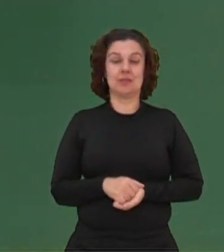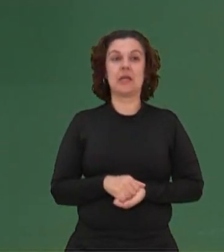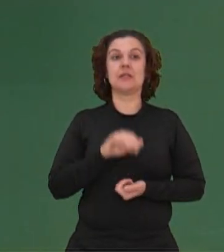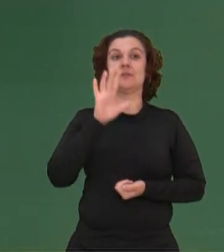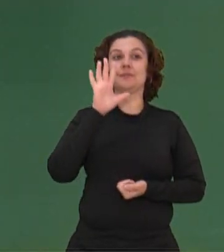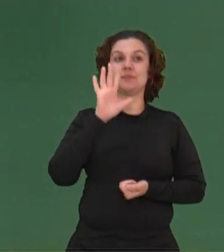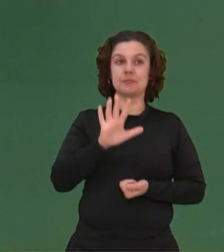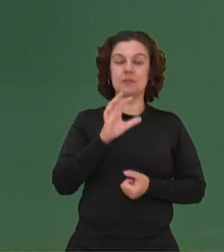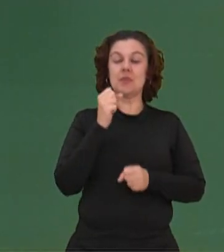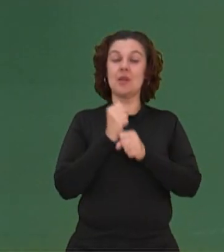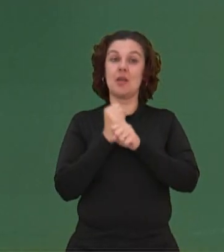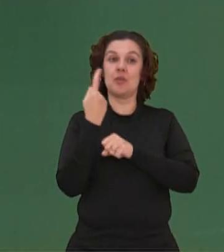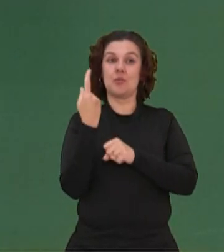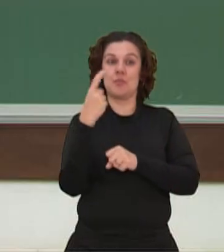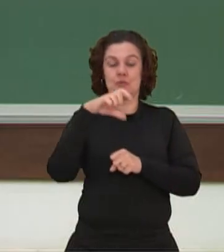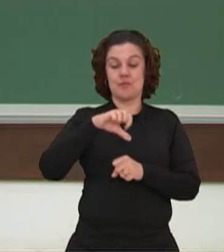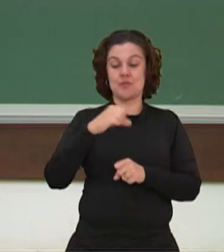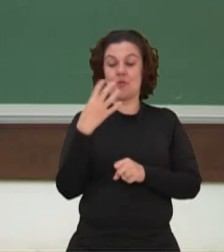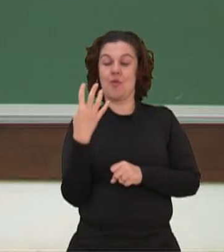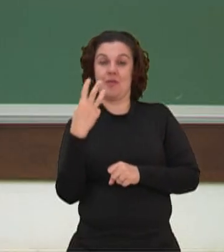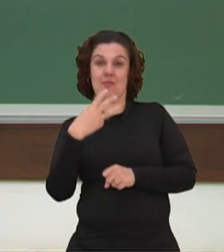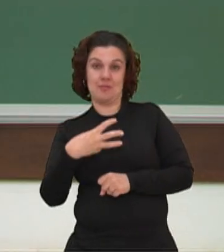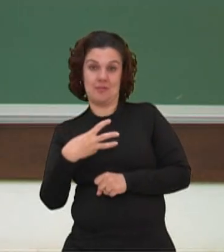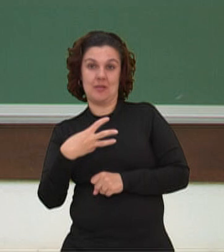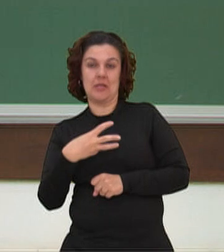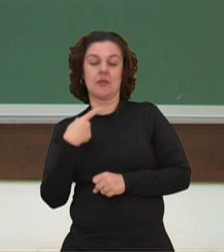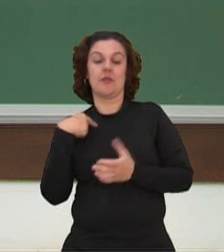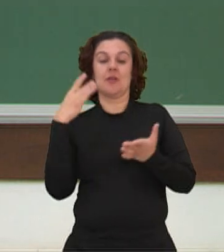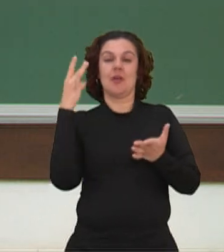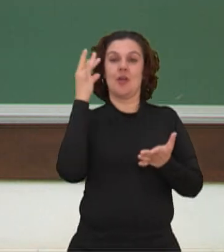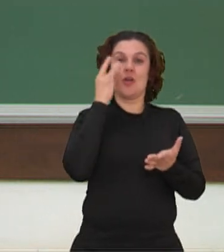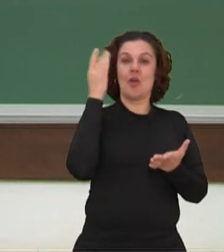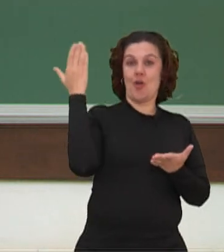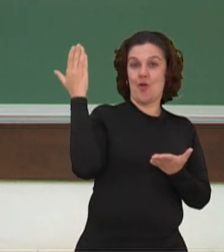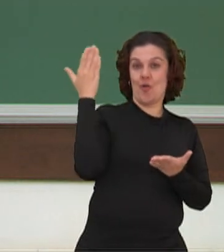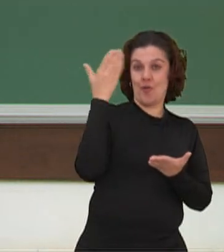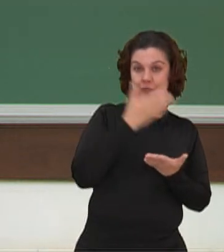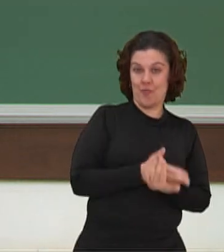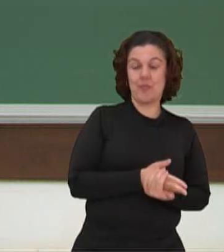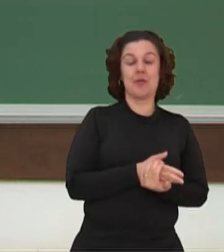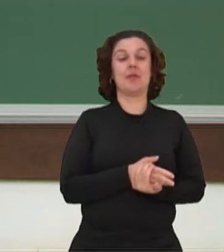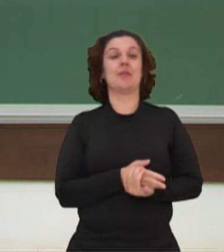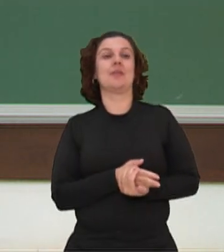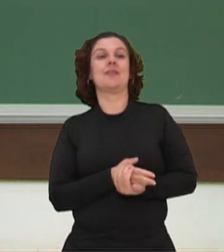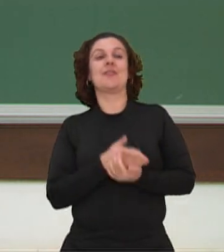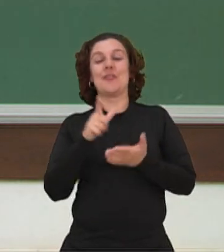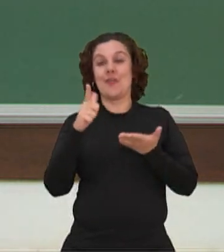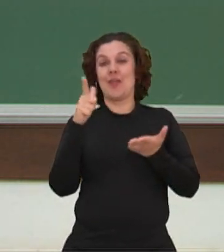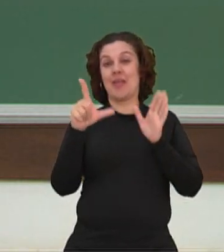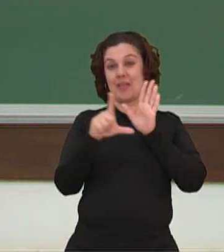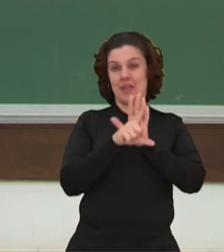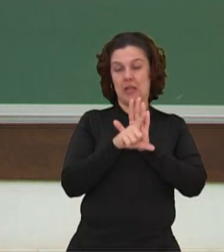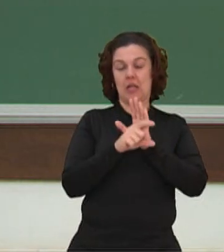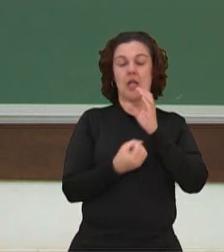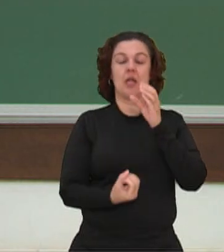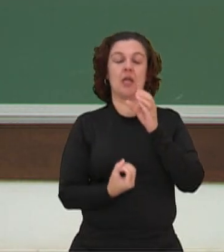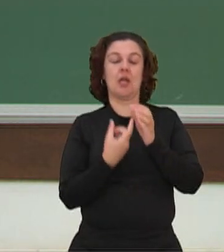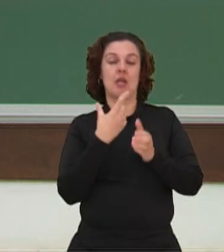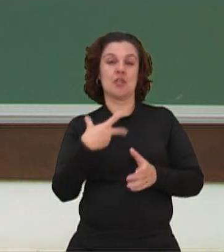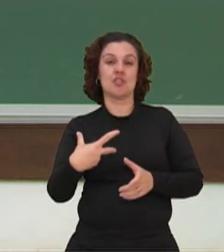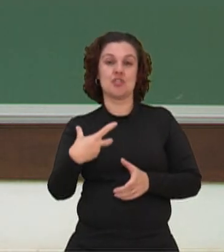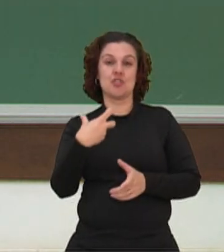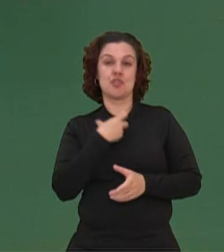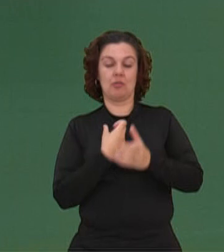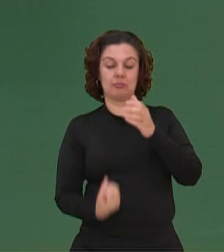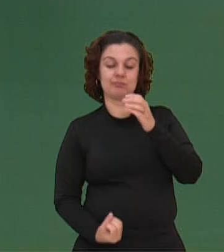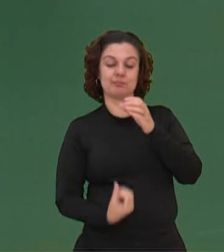Então, em 1943, confirmando essa política populista do trabalhismo, o Getúlio Vargas